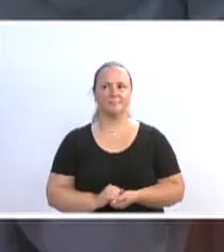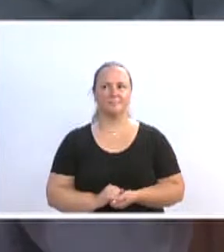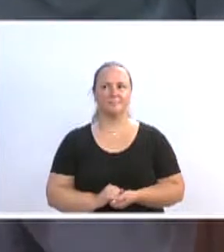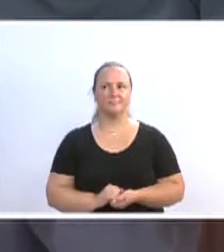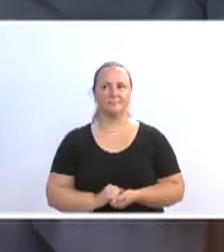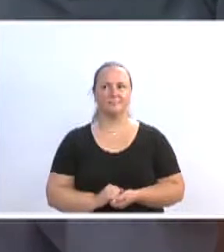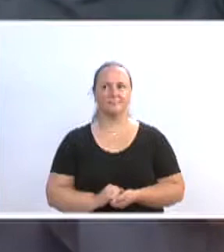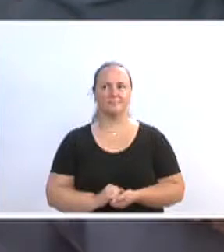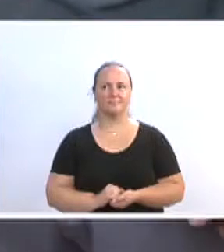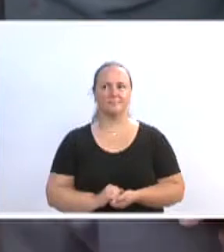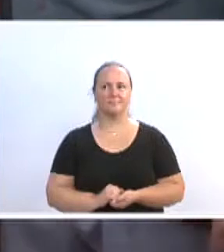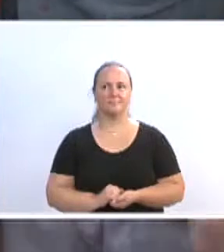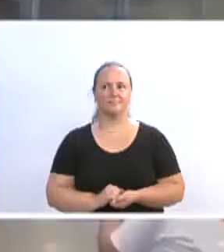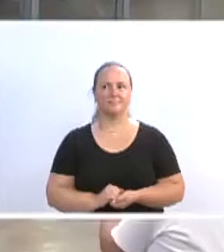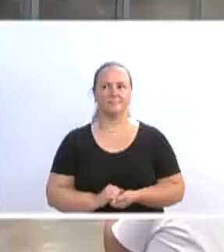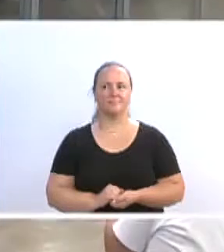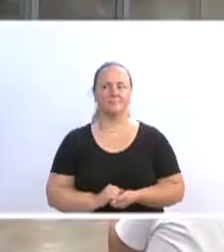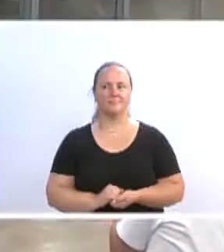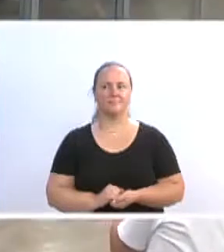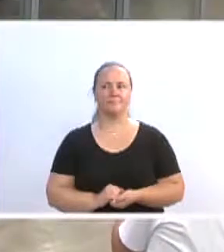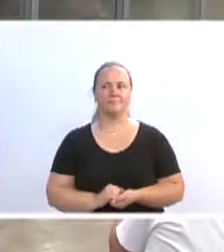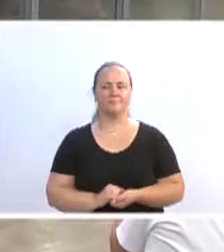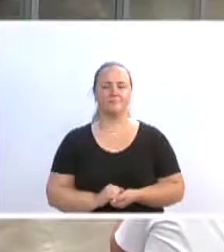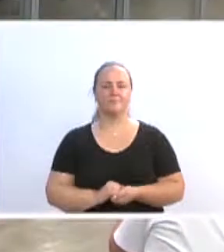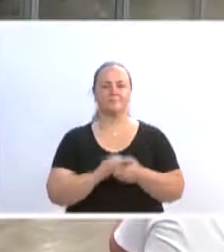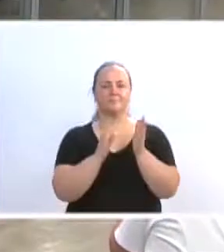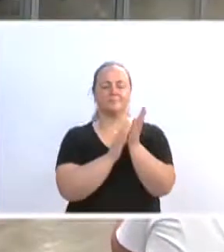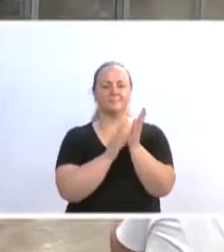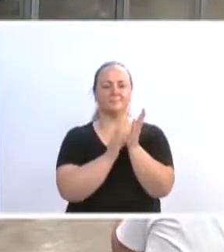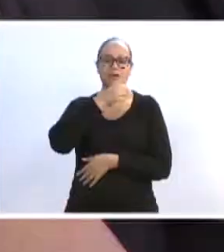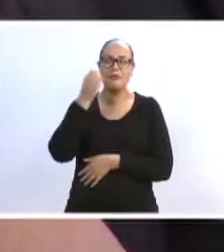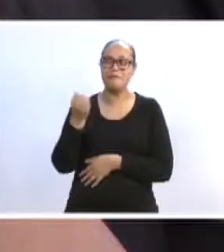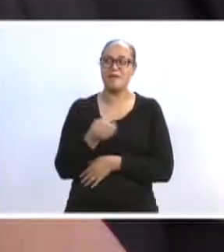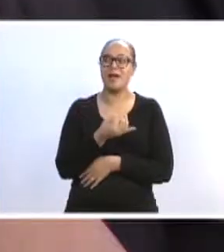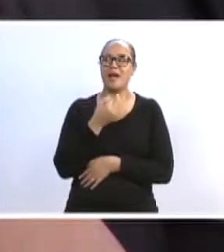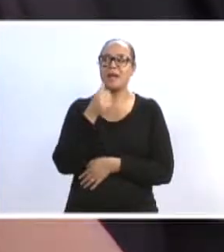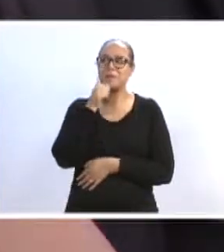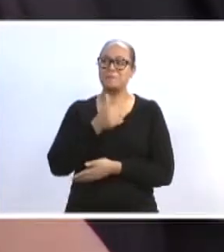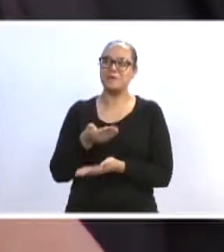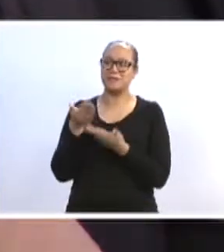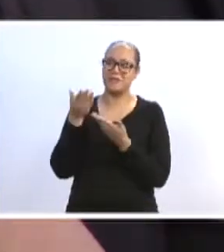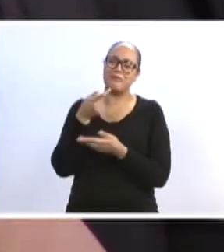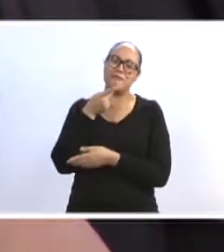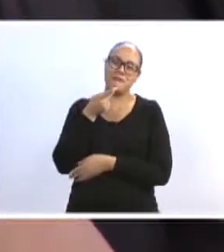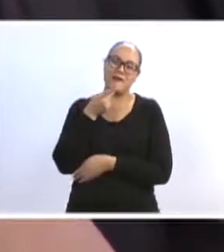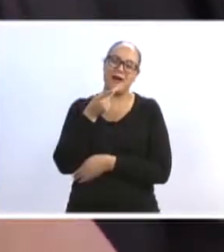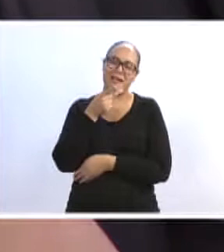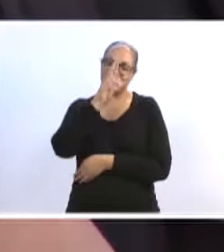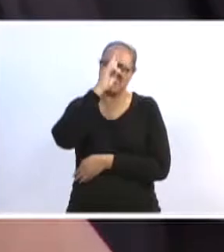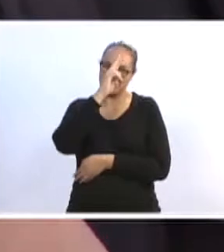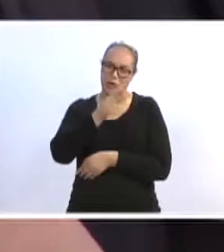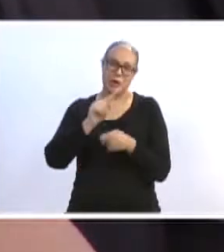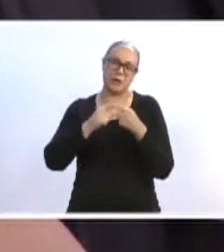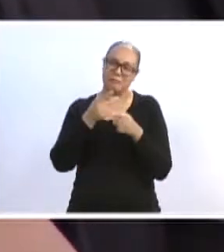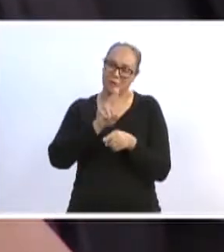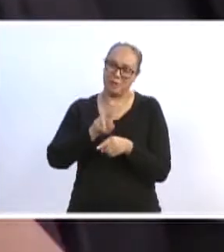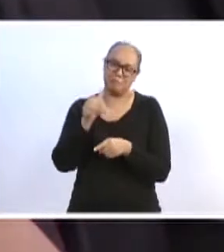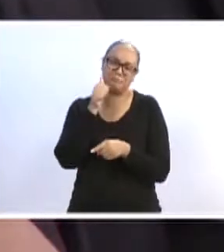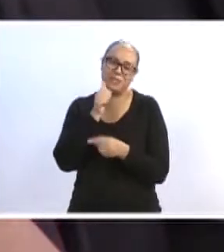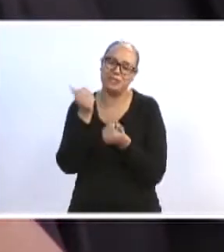blumenauense. Recebeu moção de louvor do vereador Almir Vieira. E também Camila Eduarda Reis da